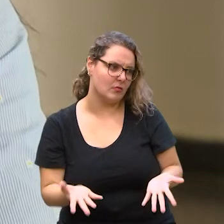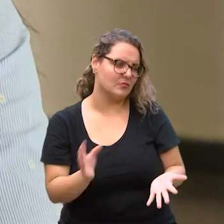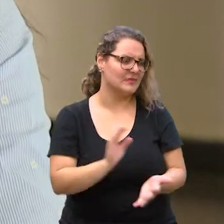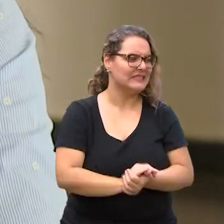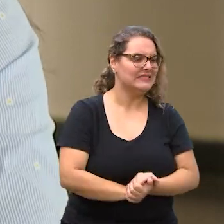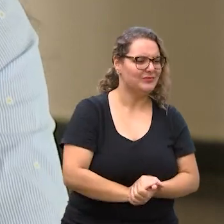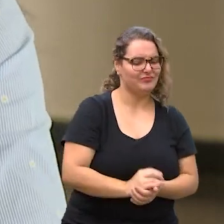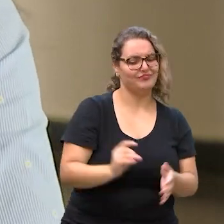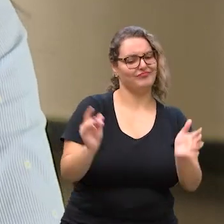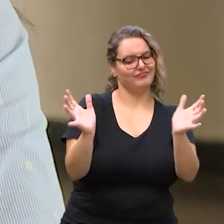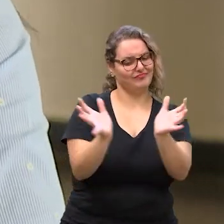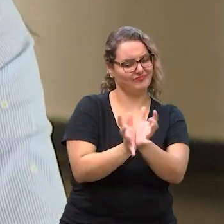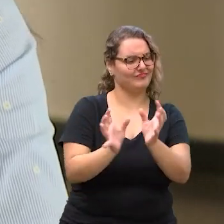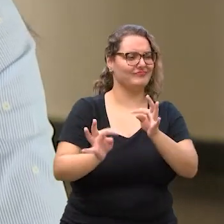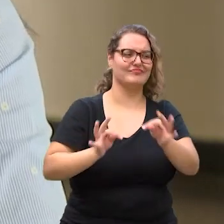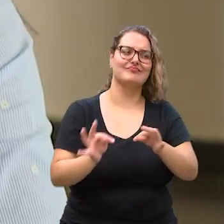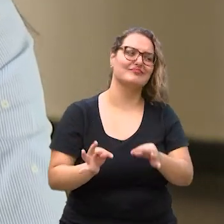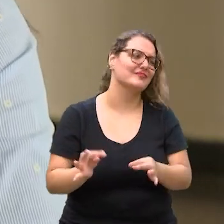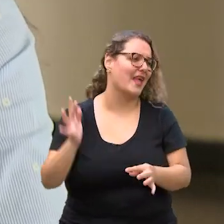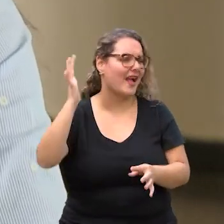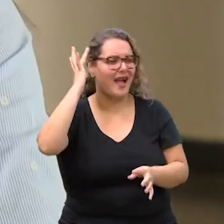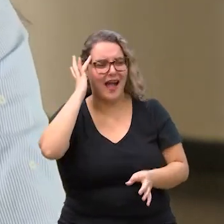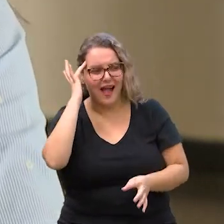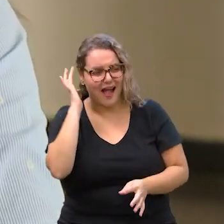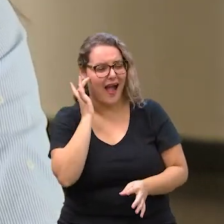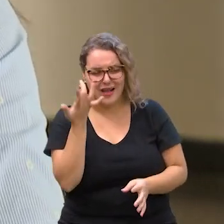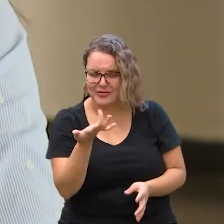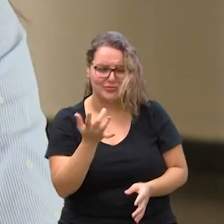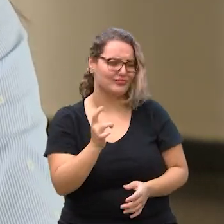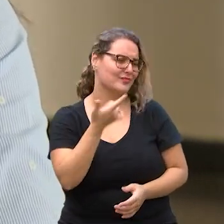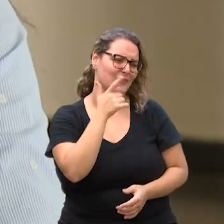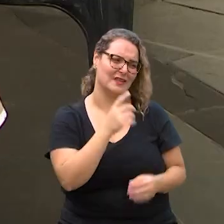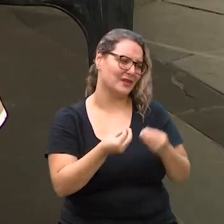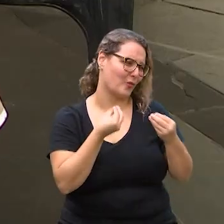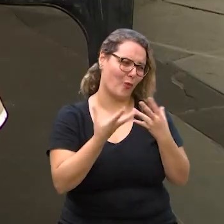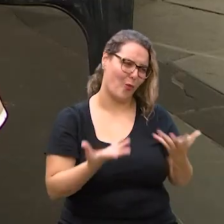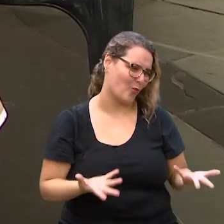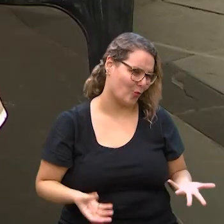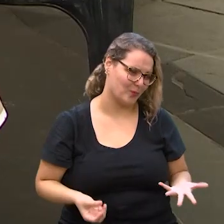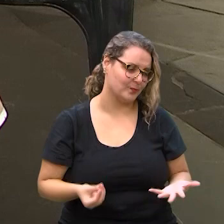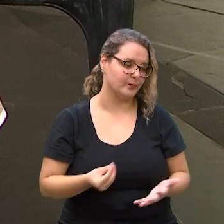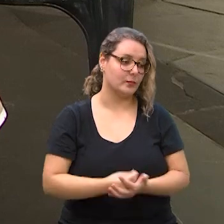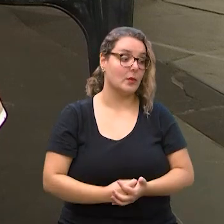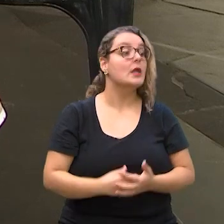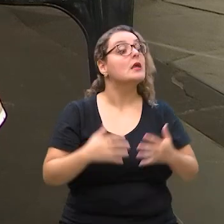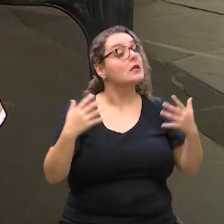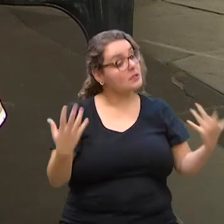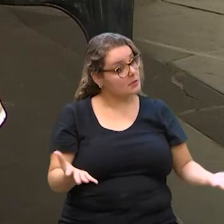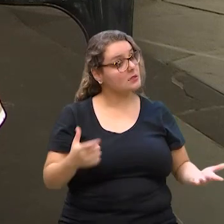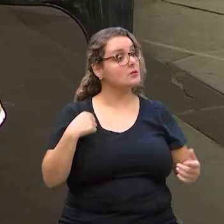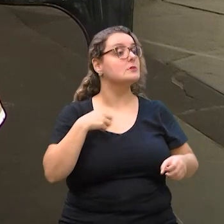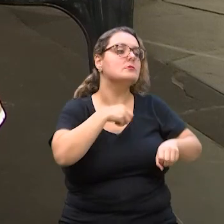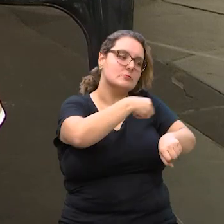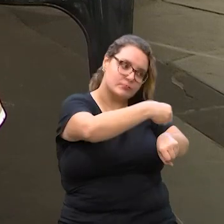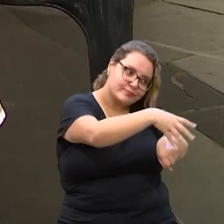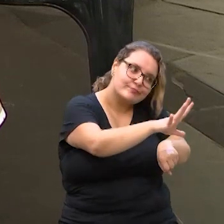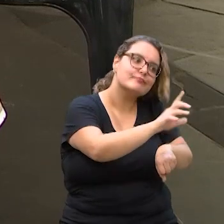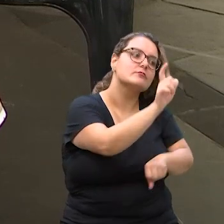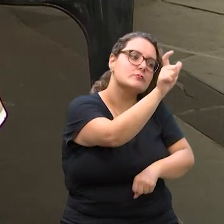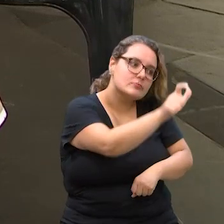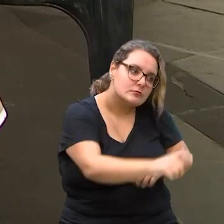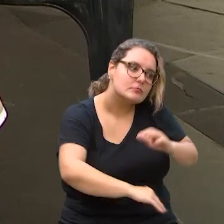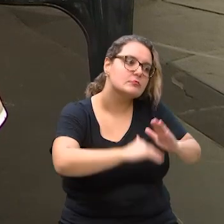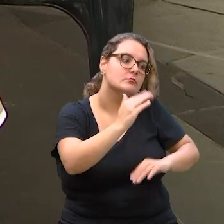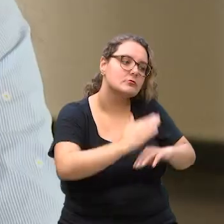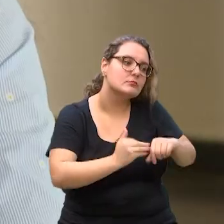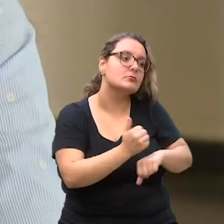já fala, acho que essa competição não vai dar, eles são realistas quanto a isso. Tá. E a gente, muitas vezes, tem que passar isso pro atleta. Então, pode ser que não